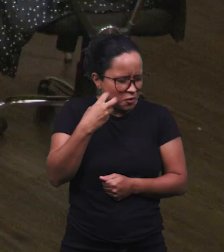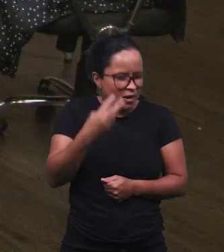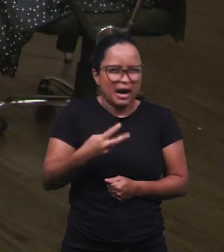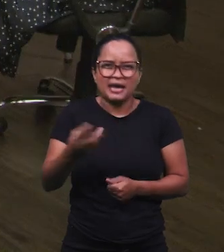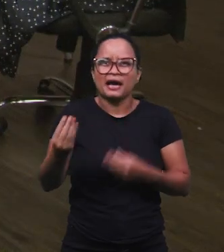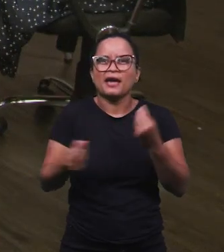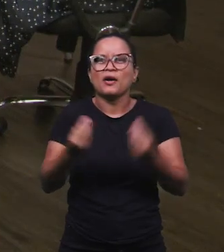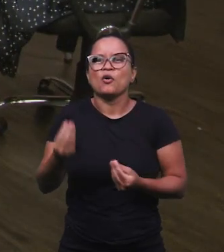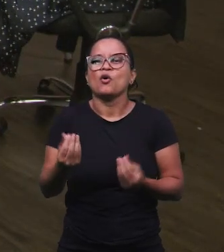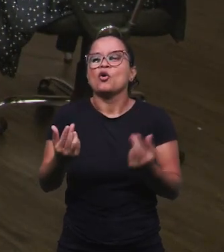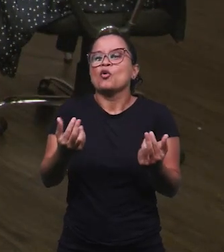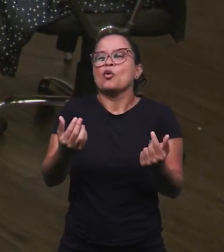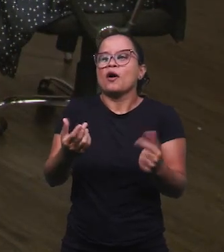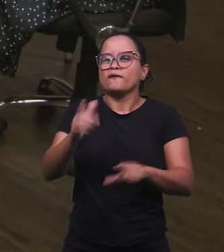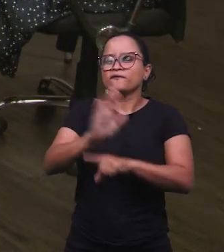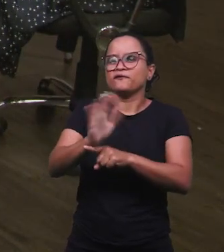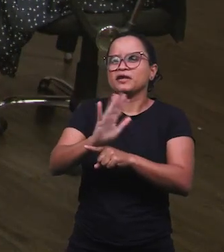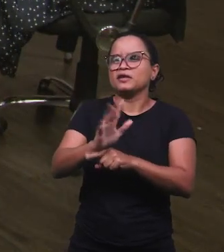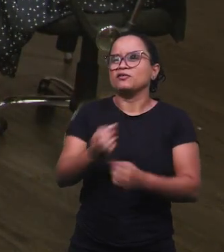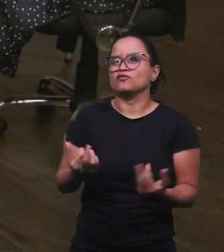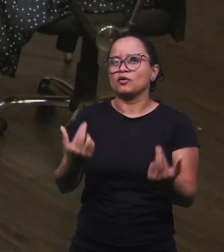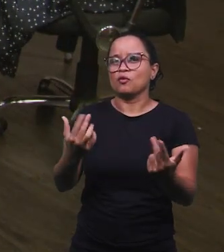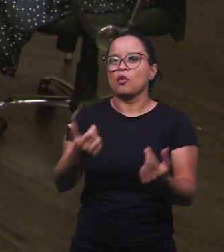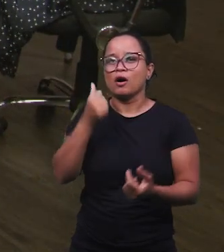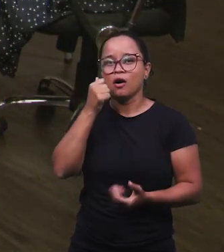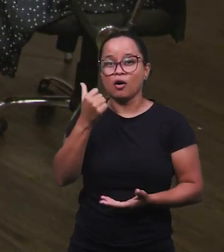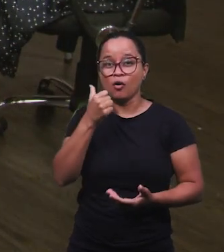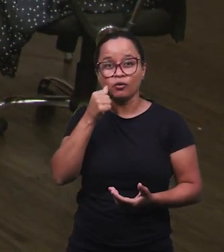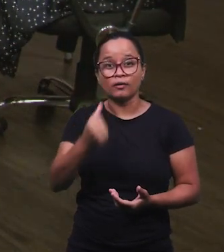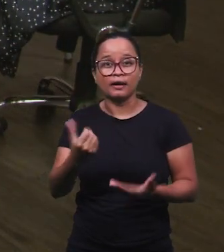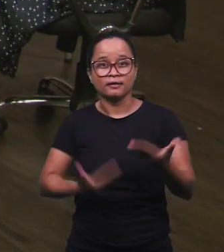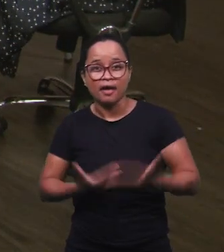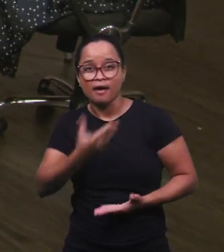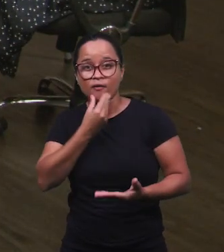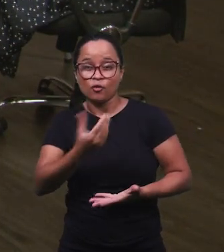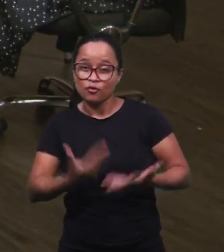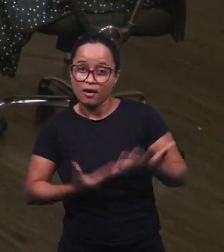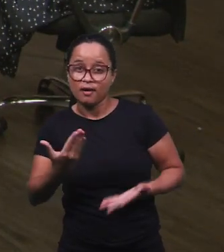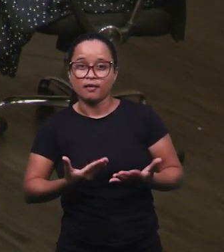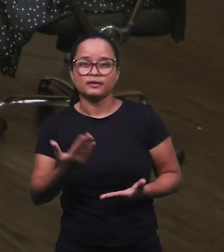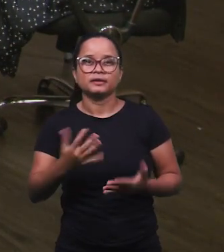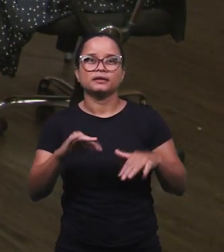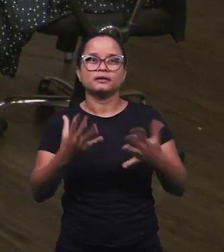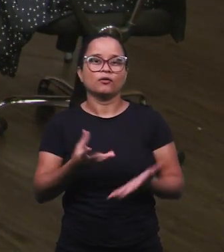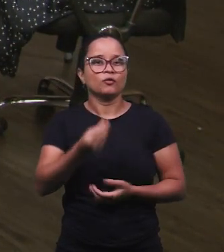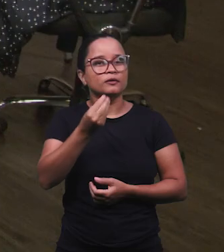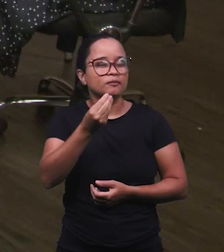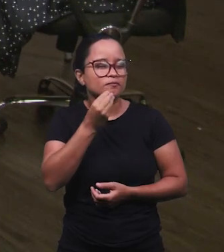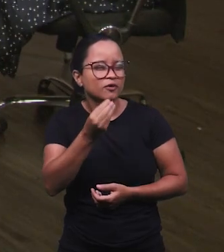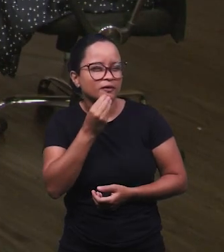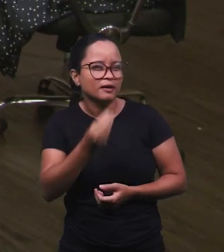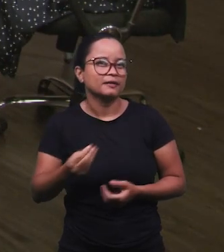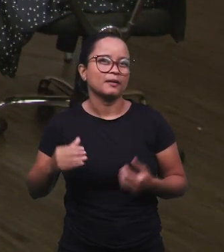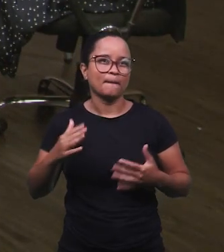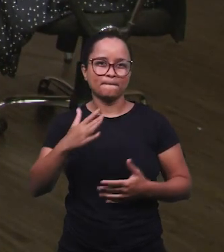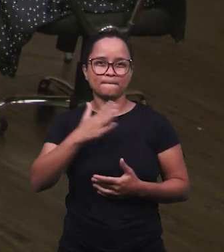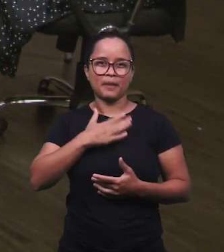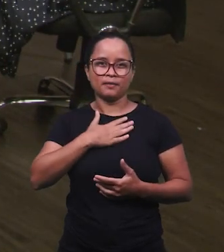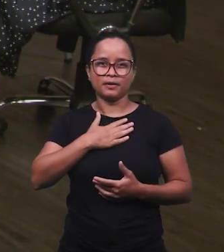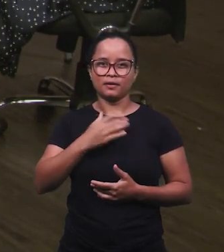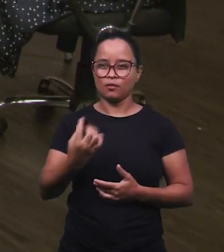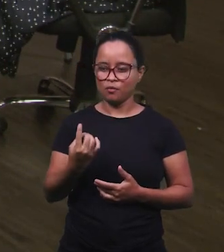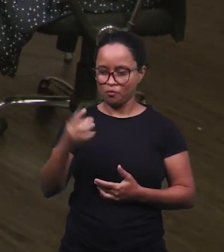não consigo aparecer no vídeo igual os irmãos. E aí existe uma oportunidade, eu vou começar por essa, que para mim ainda quando eu